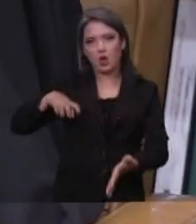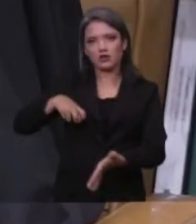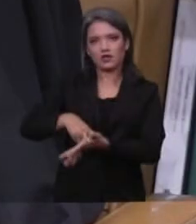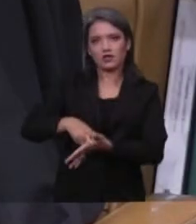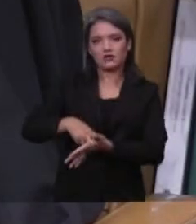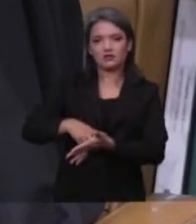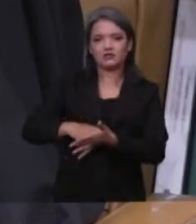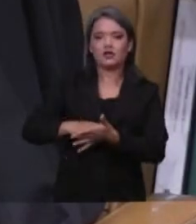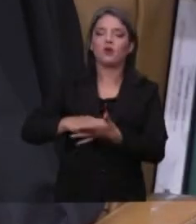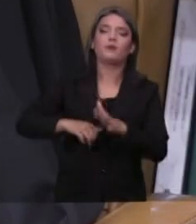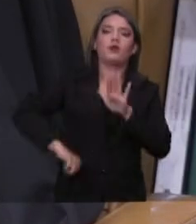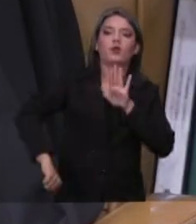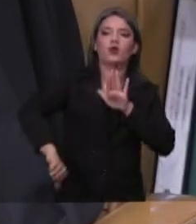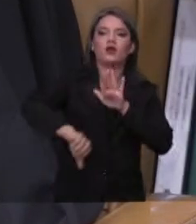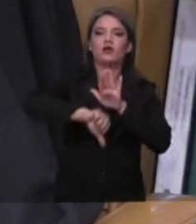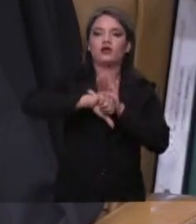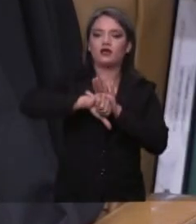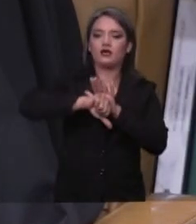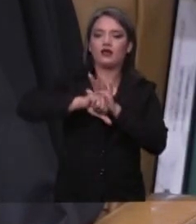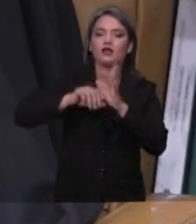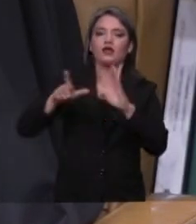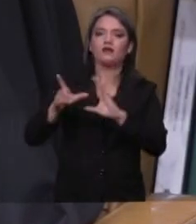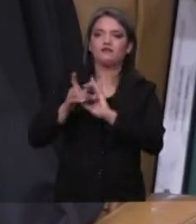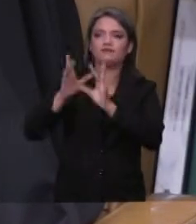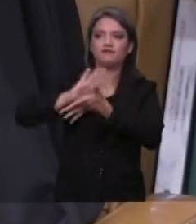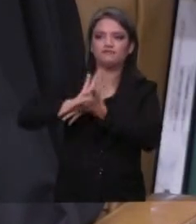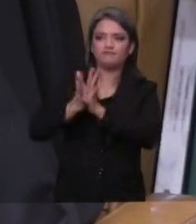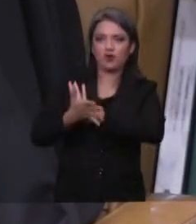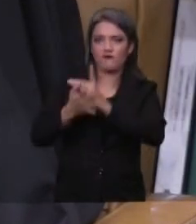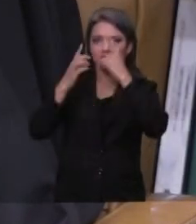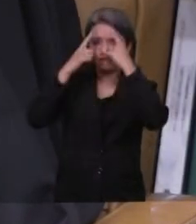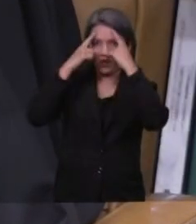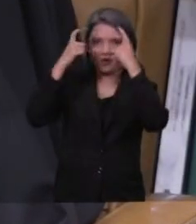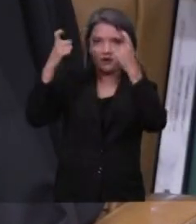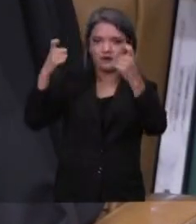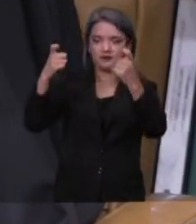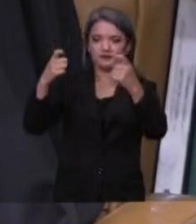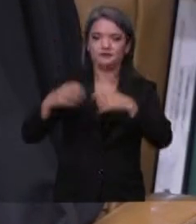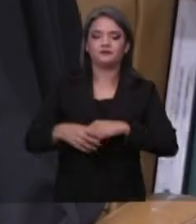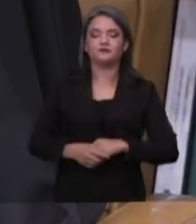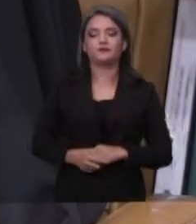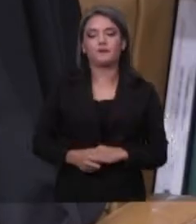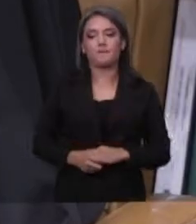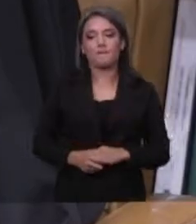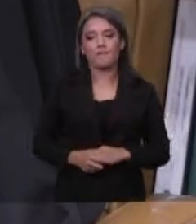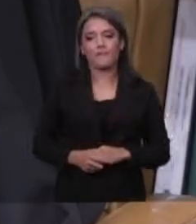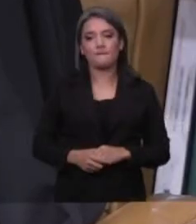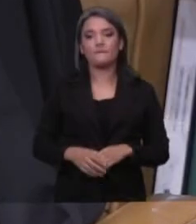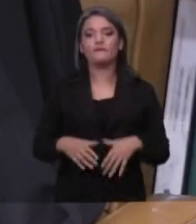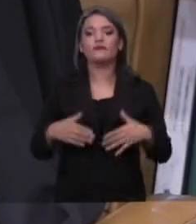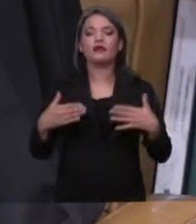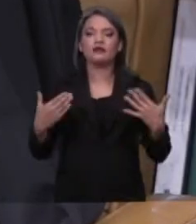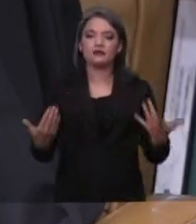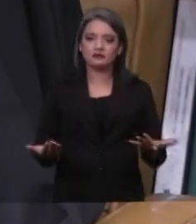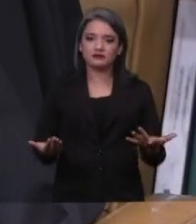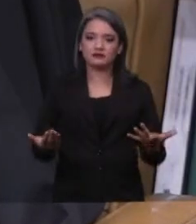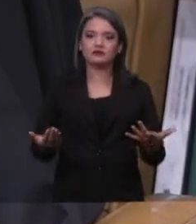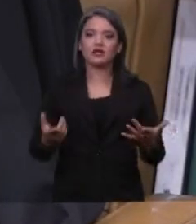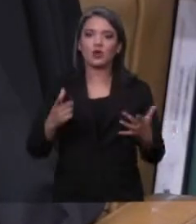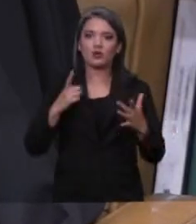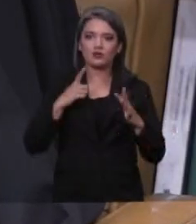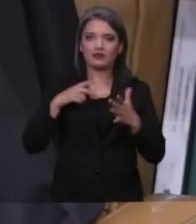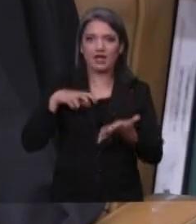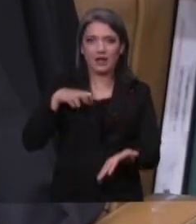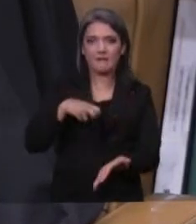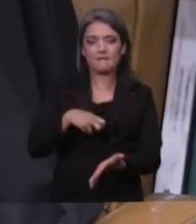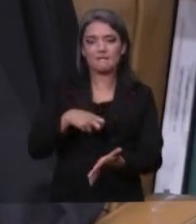de abolição violenta do Estado Democrático de Direito, o que, portanto, no meu caso, reduz a